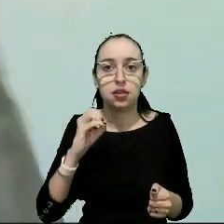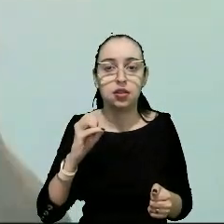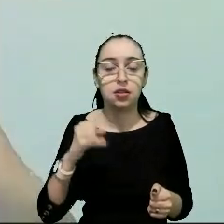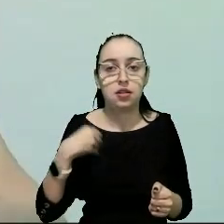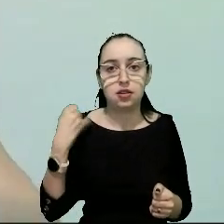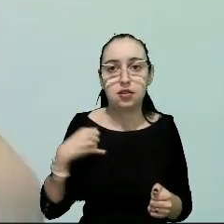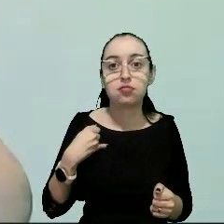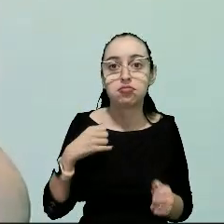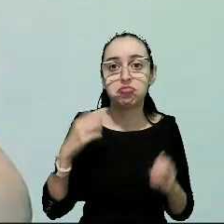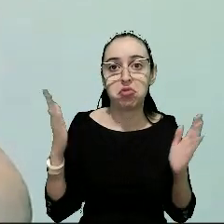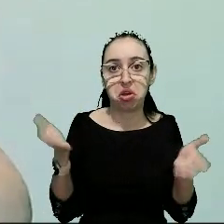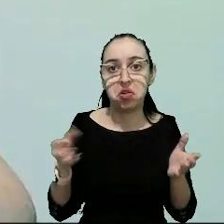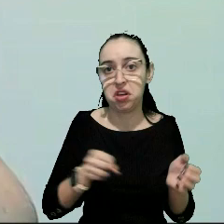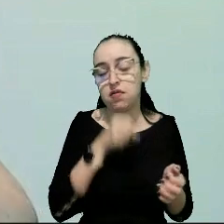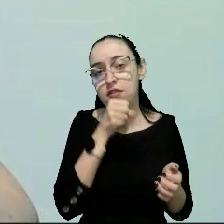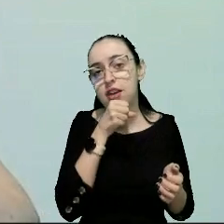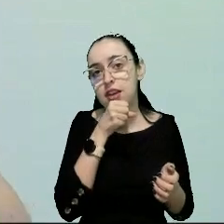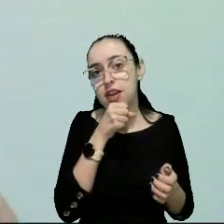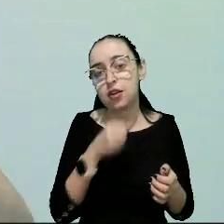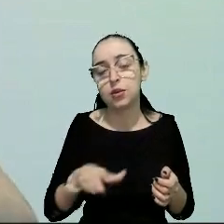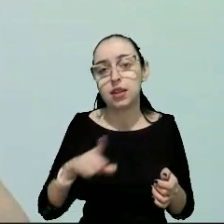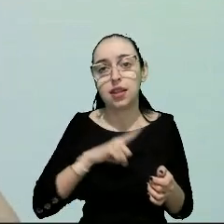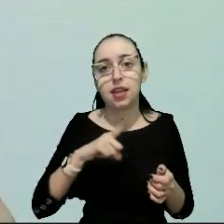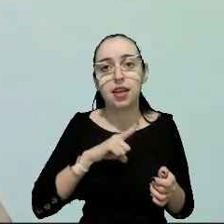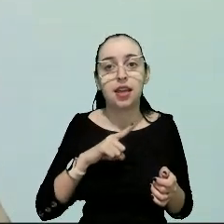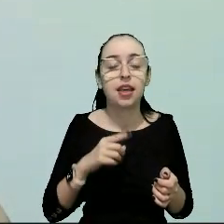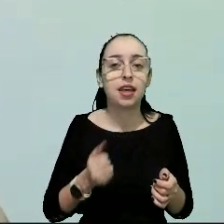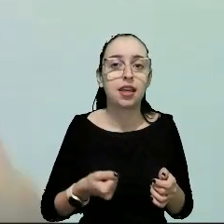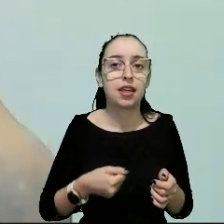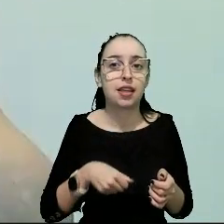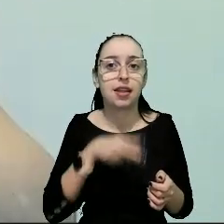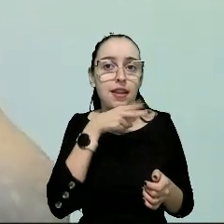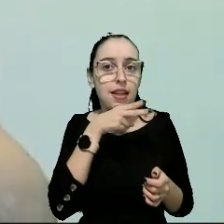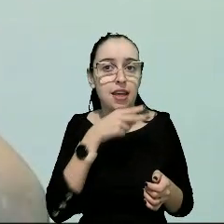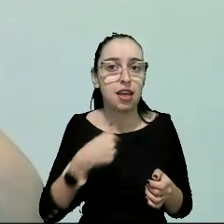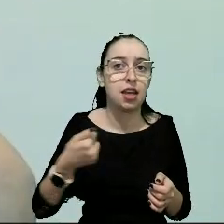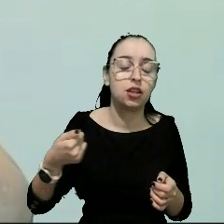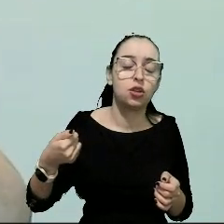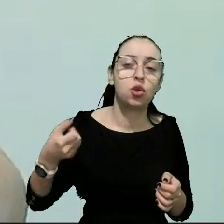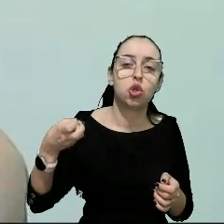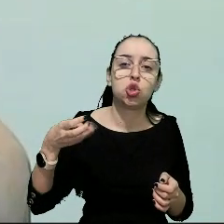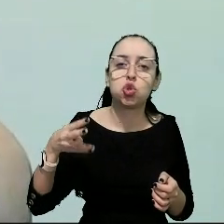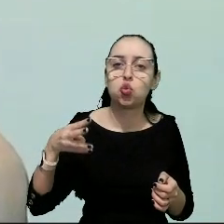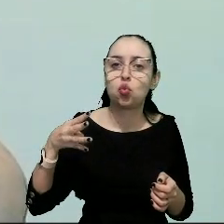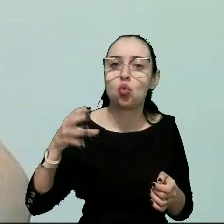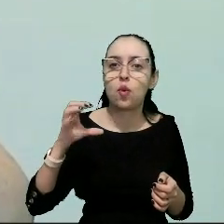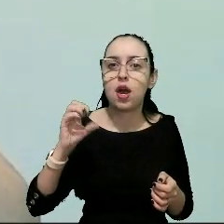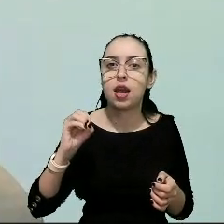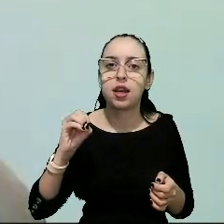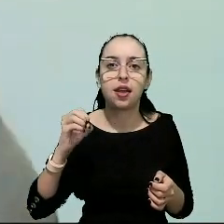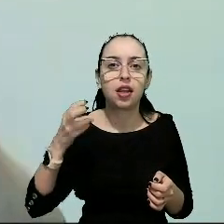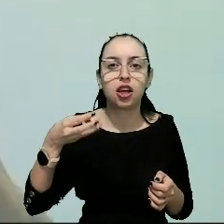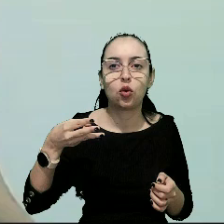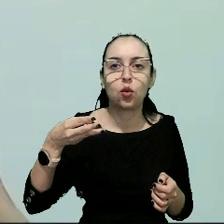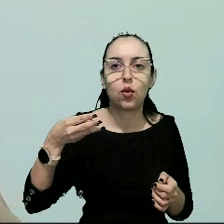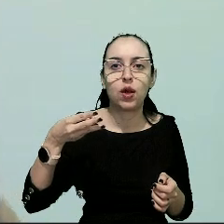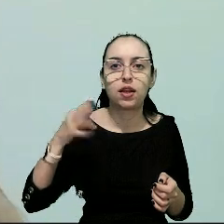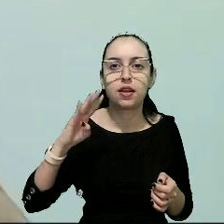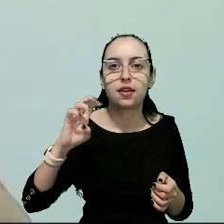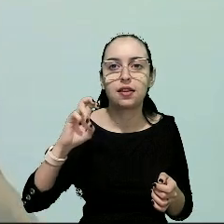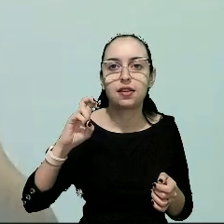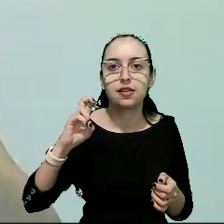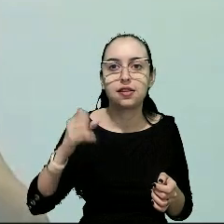anos, já são idosos, tem seus netos que têm 40 anos, 45 anos,